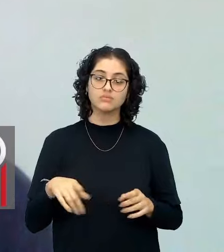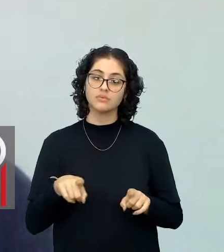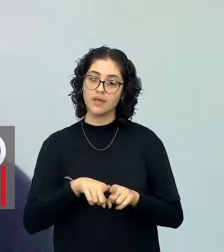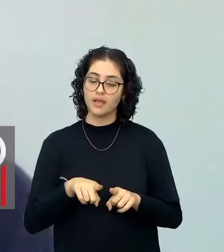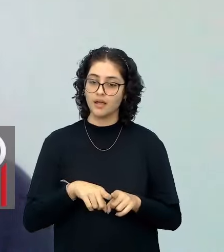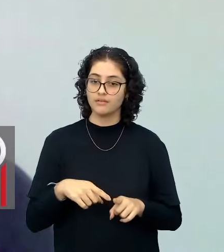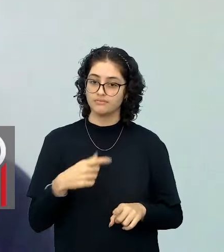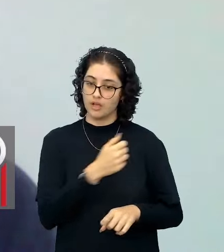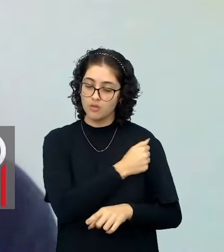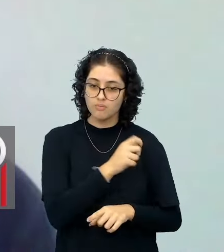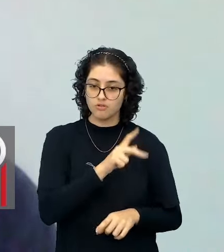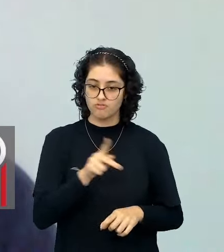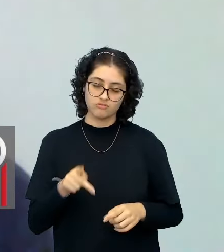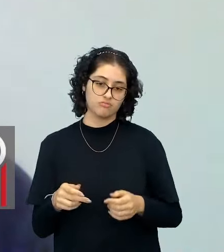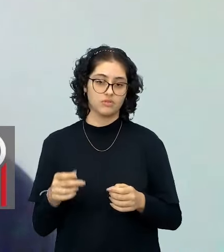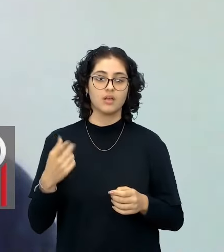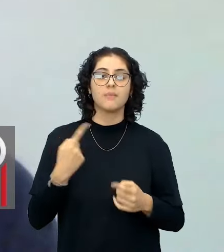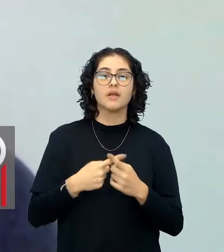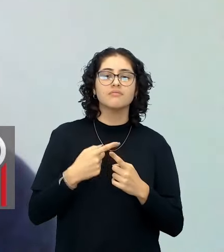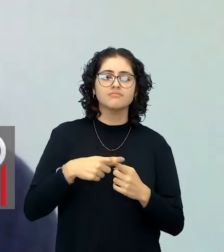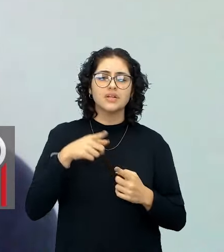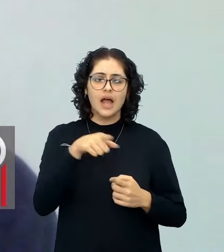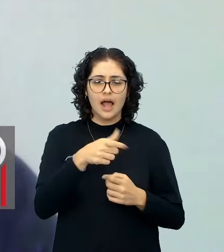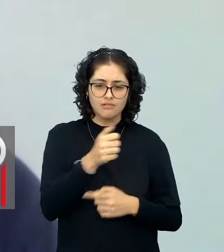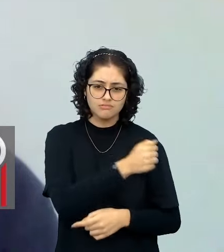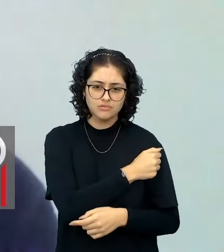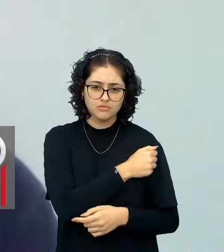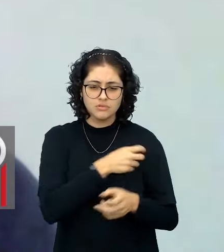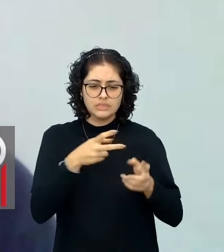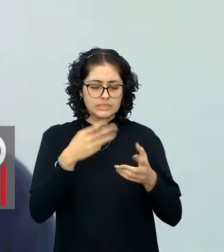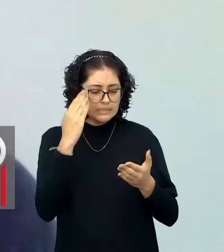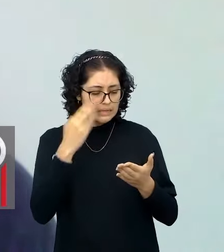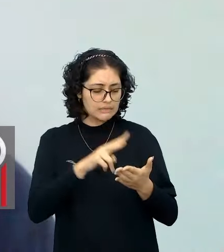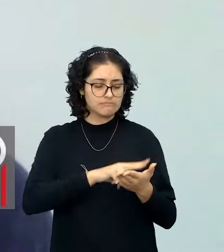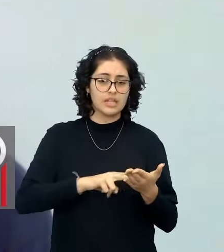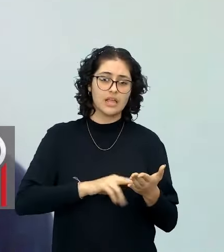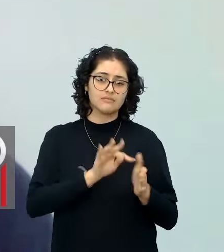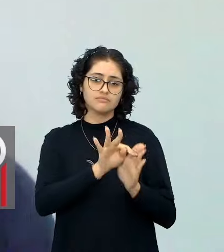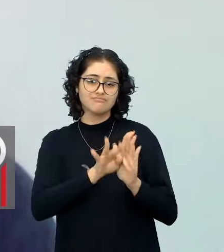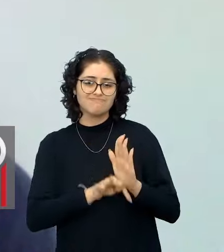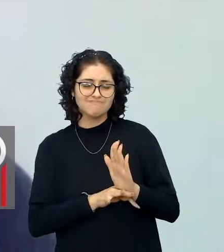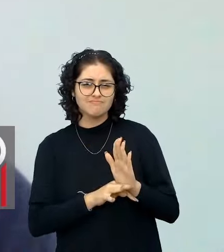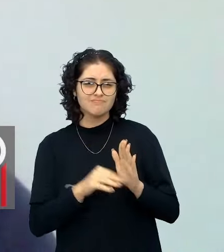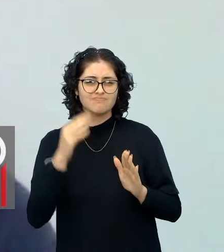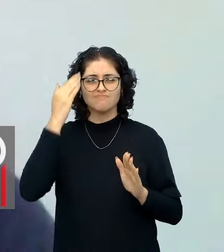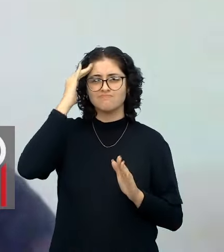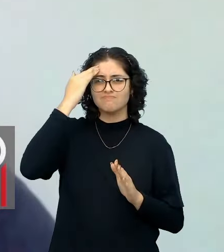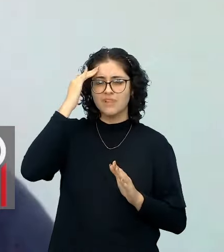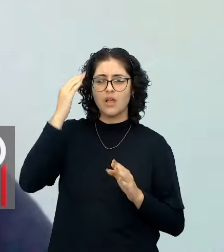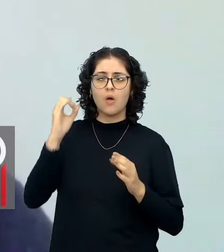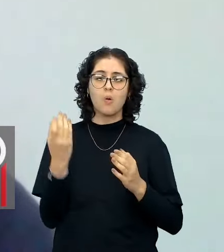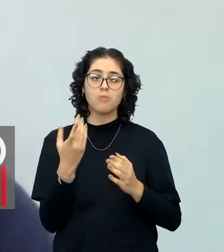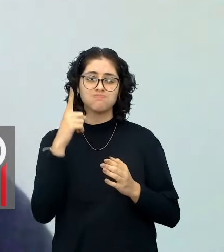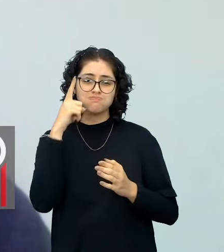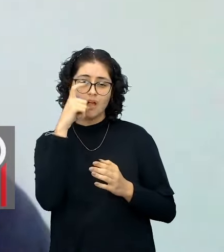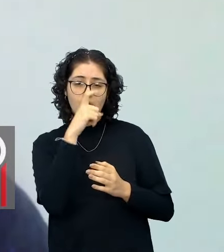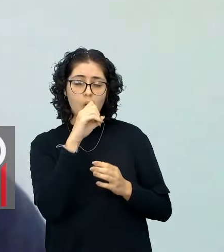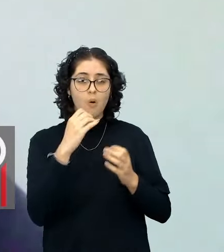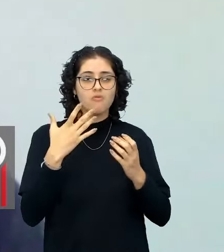capacidade de interpretar texto, de compreender o sentido dos textos, seja eles mais complexos,